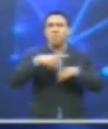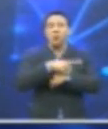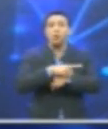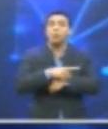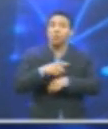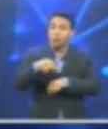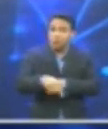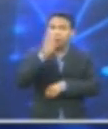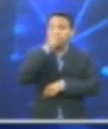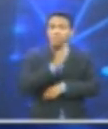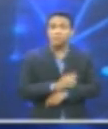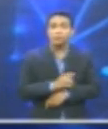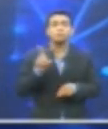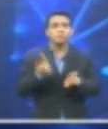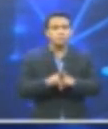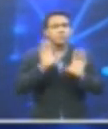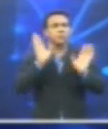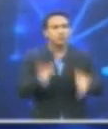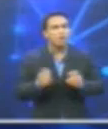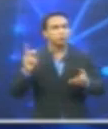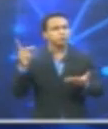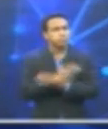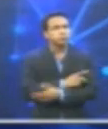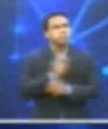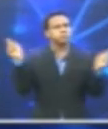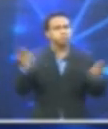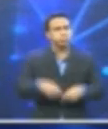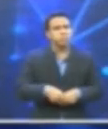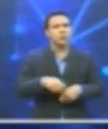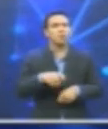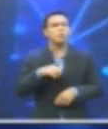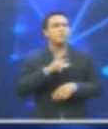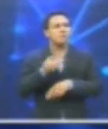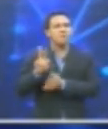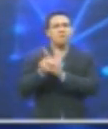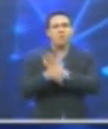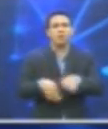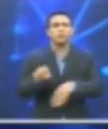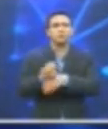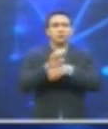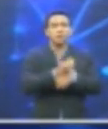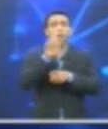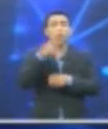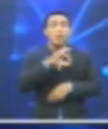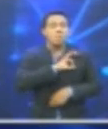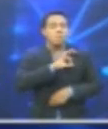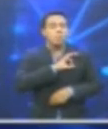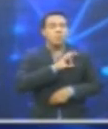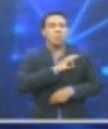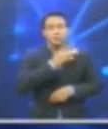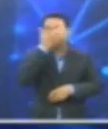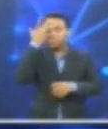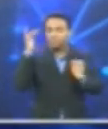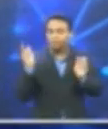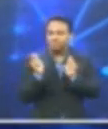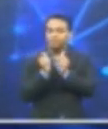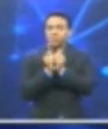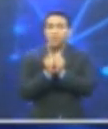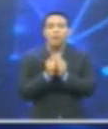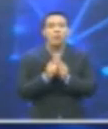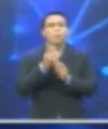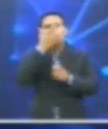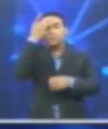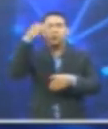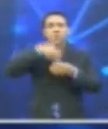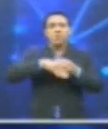Brasil em vários estados. Ou seja, é uma polícia de proximidade em que dá a oportunidade de quem mora numa área de Natal, por exemplo, uma